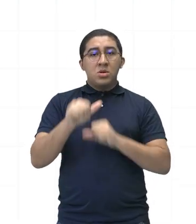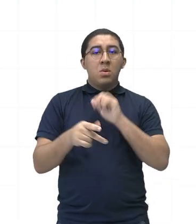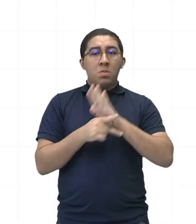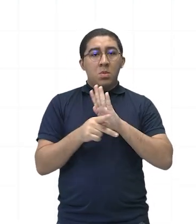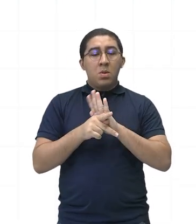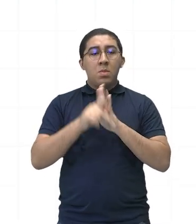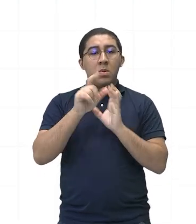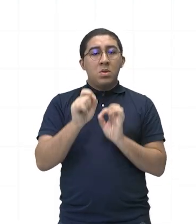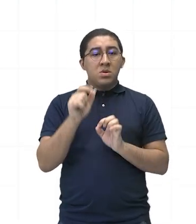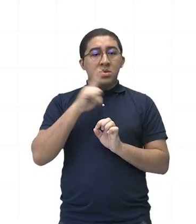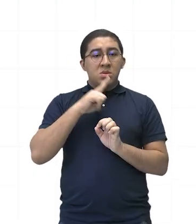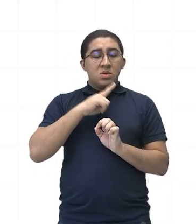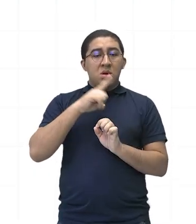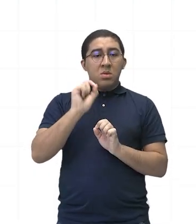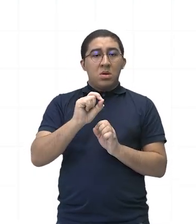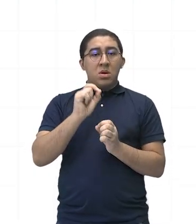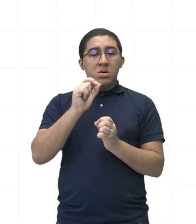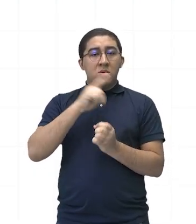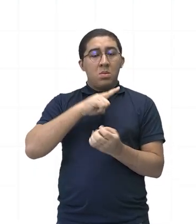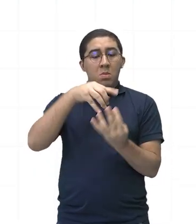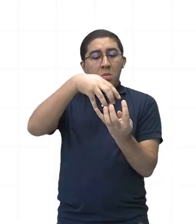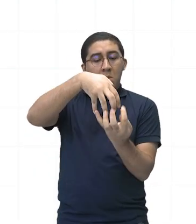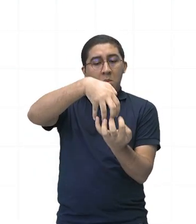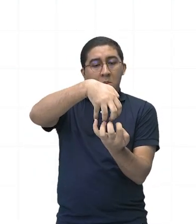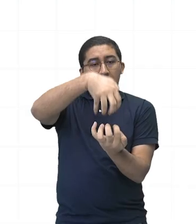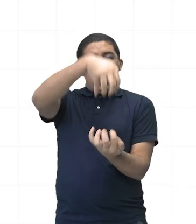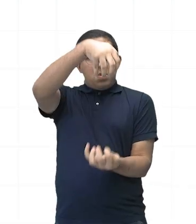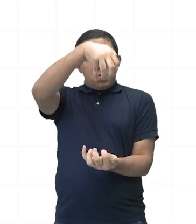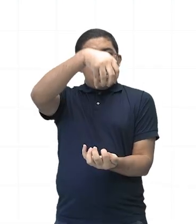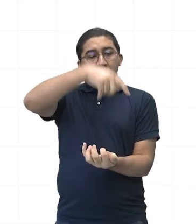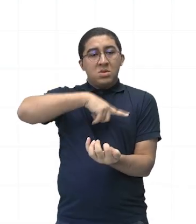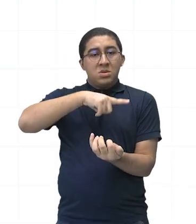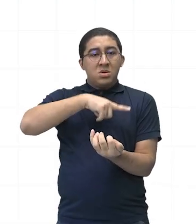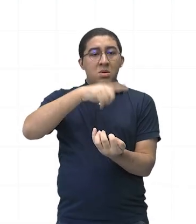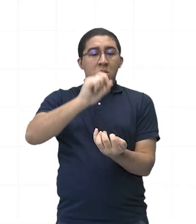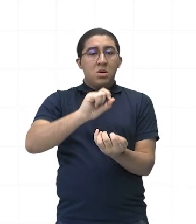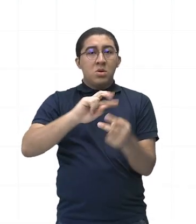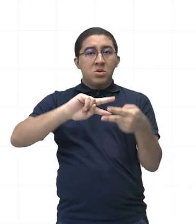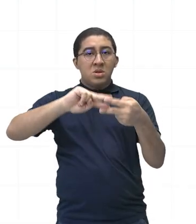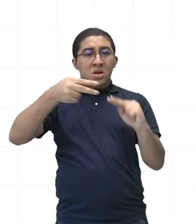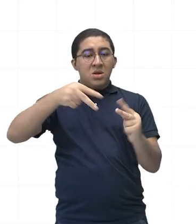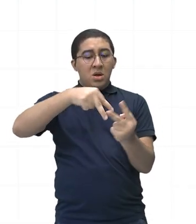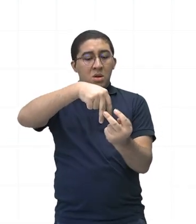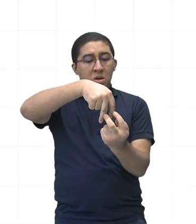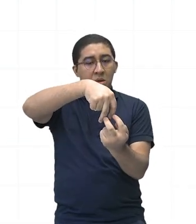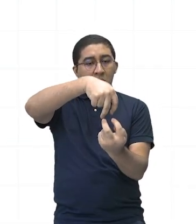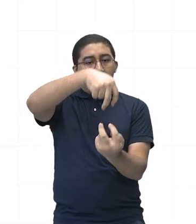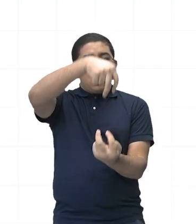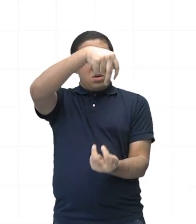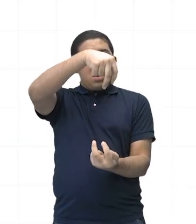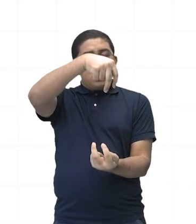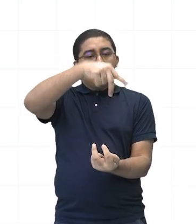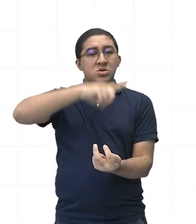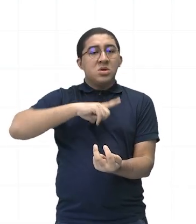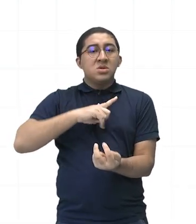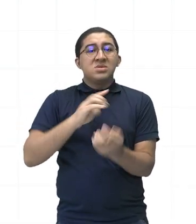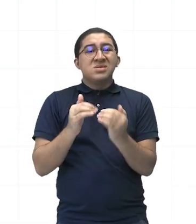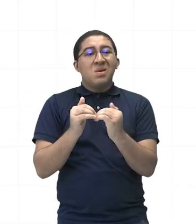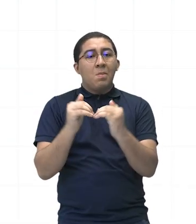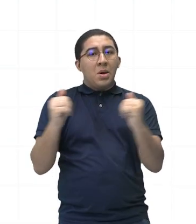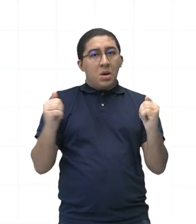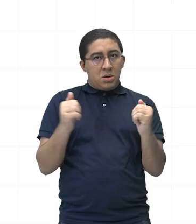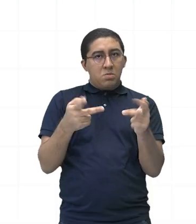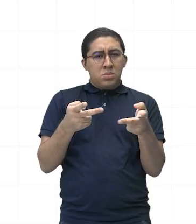cromátides irmãs para os polos opostos da célula. Então, as cromátides irmãs elas vão se separar. Vejam que uma